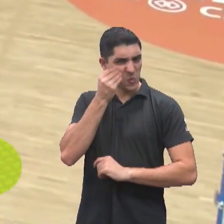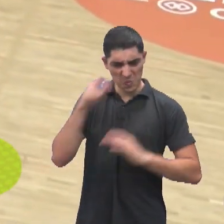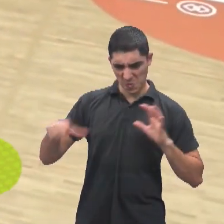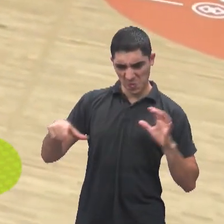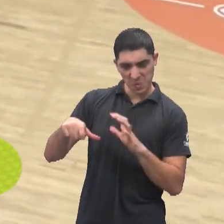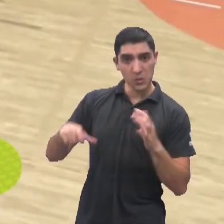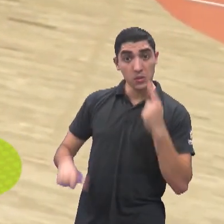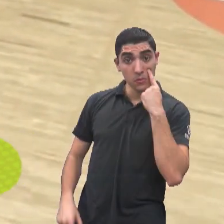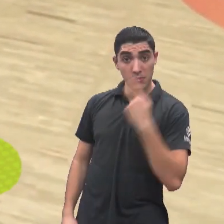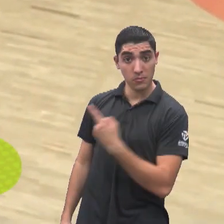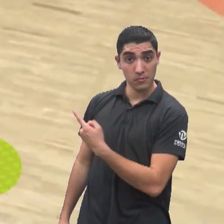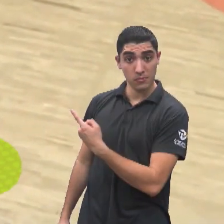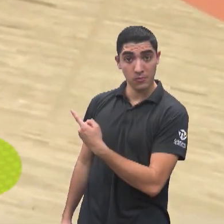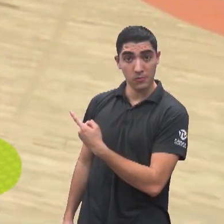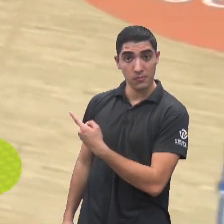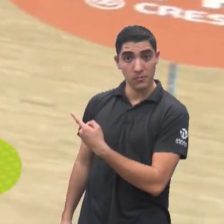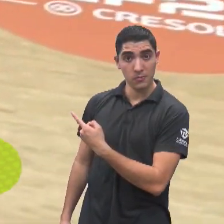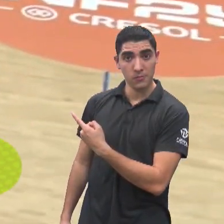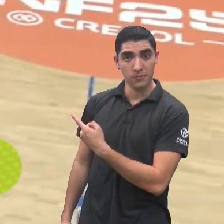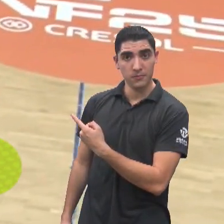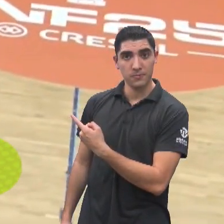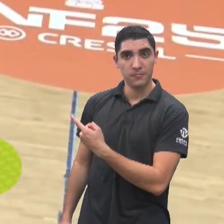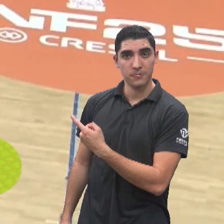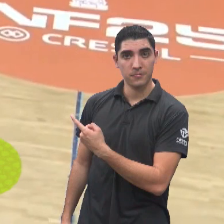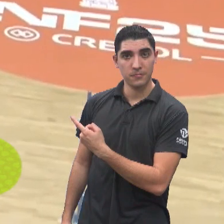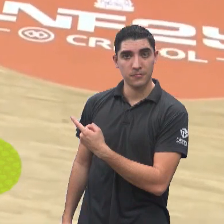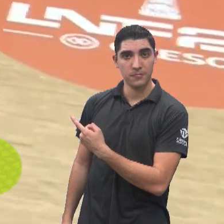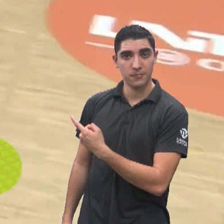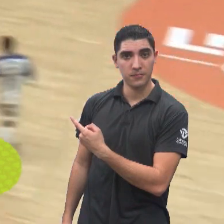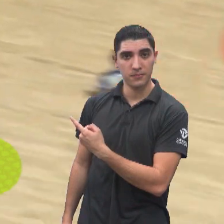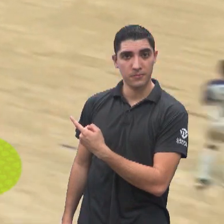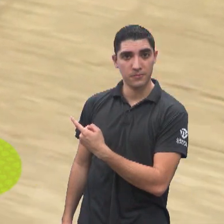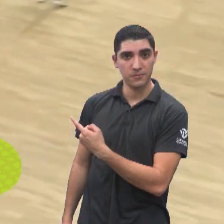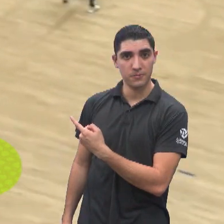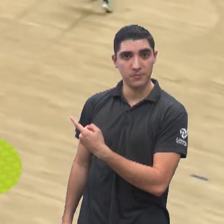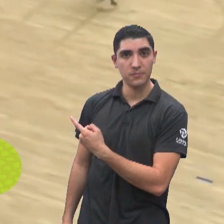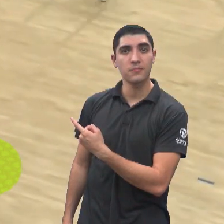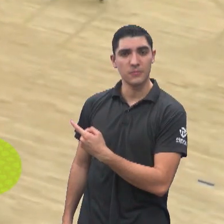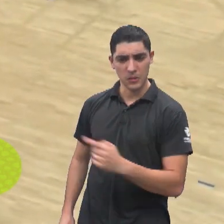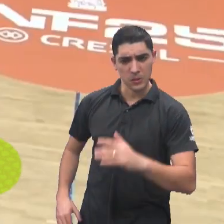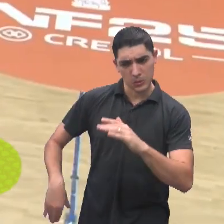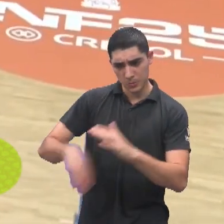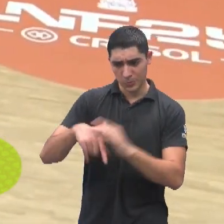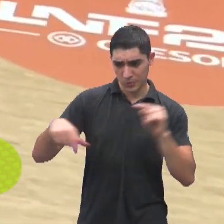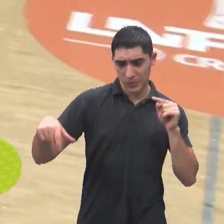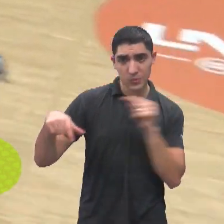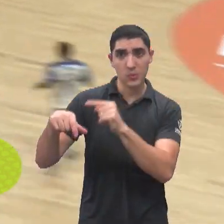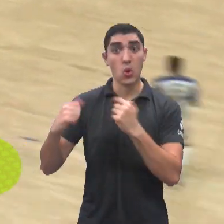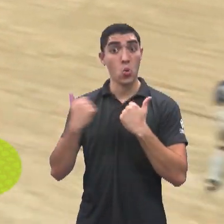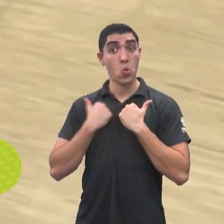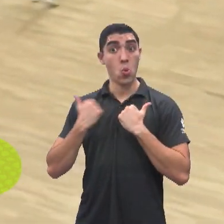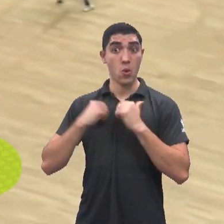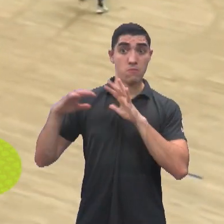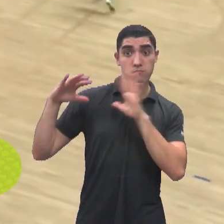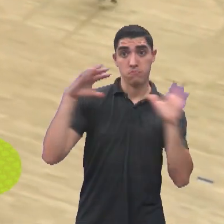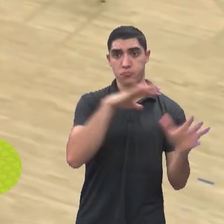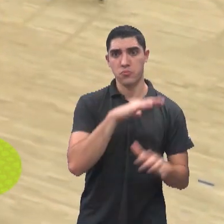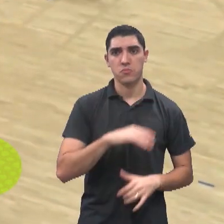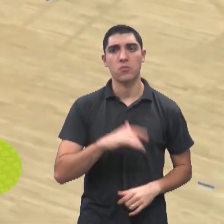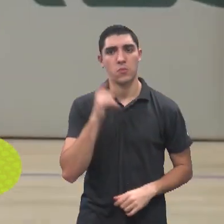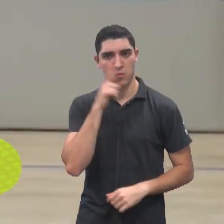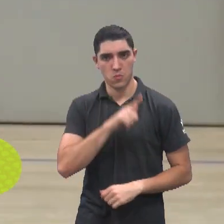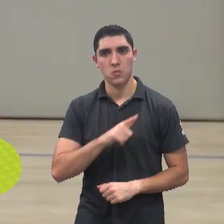Soares, que inverteu o jogo na direita para Luiz Fernando, que pisou dominando e mandou de bico para Thalisson fazer a defesa mandando para